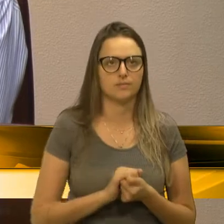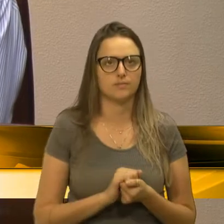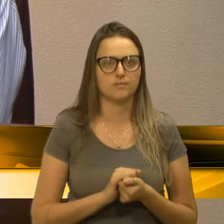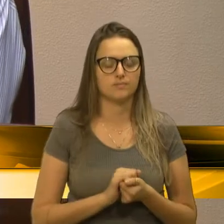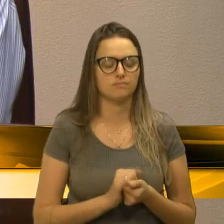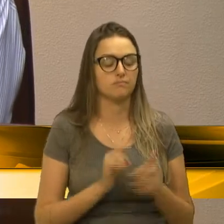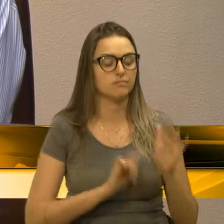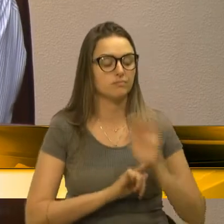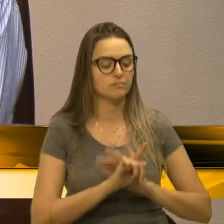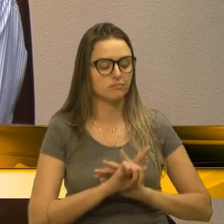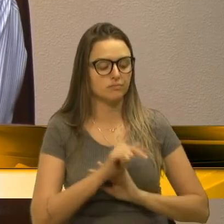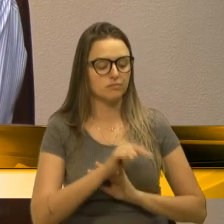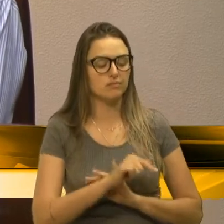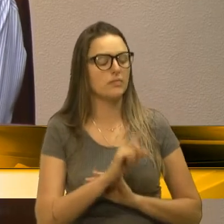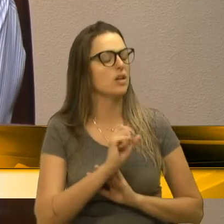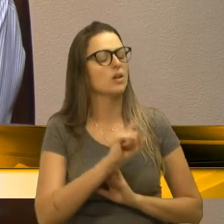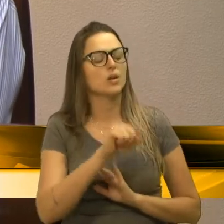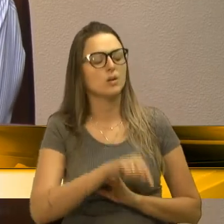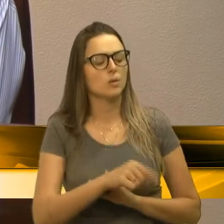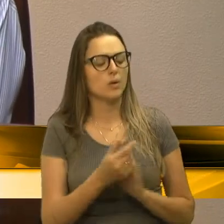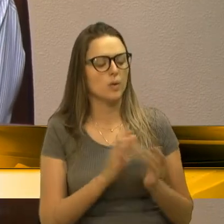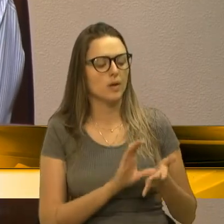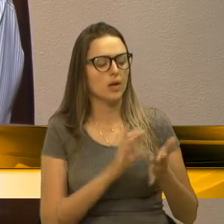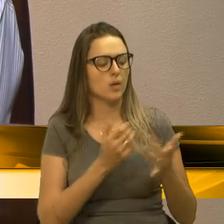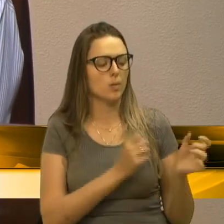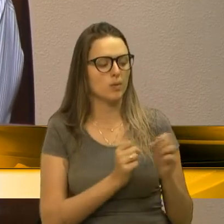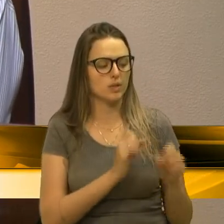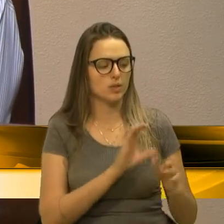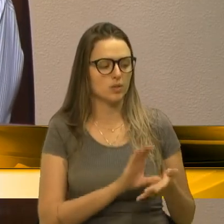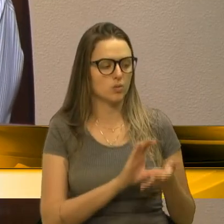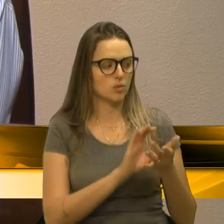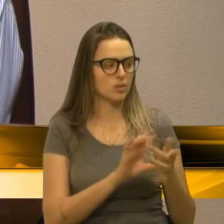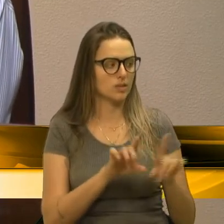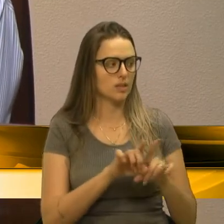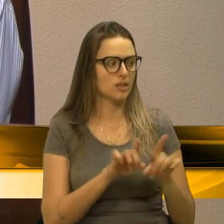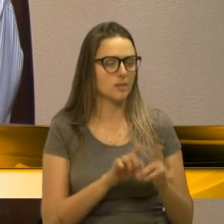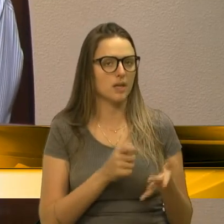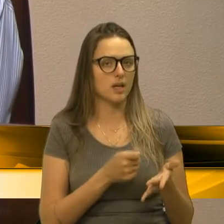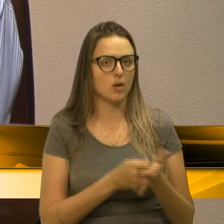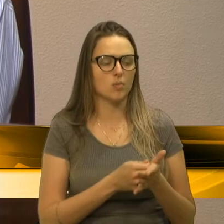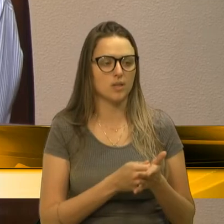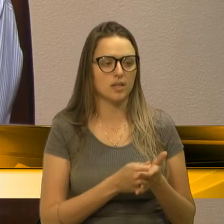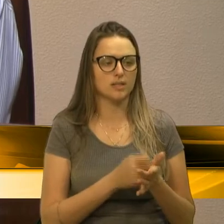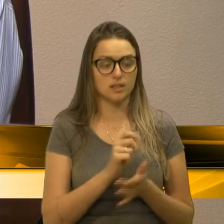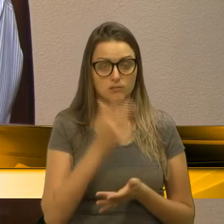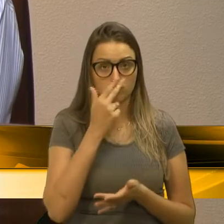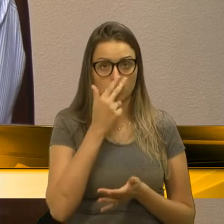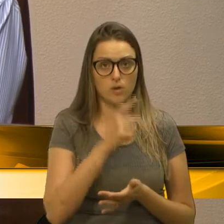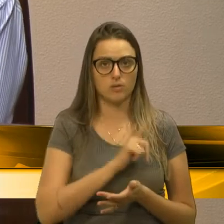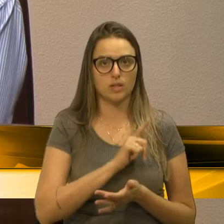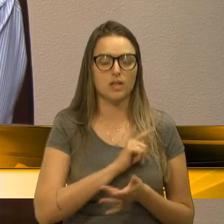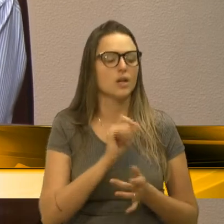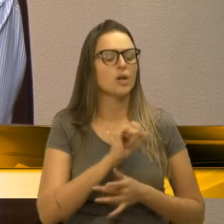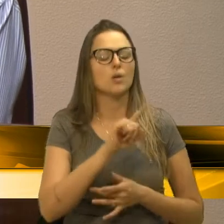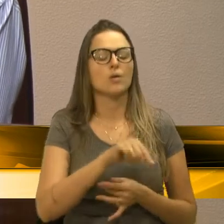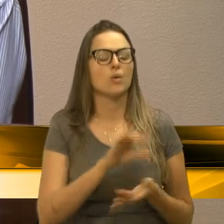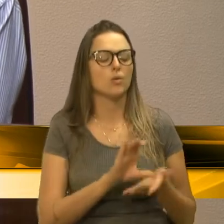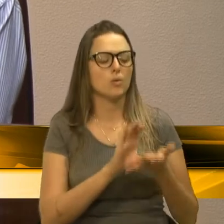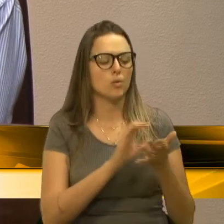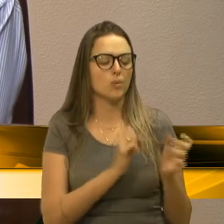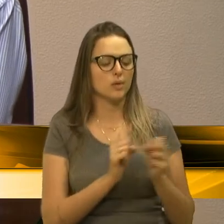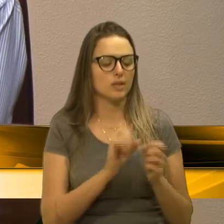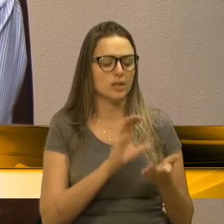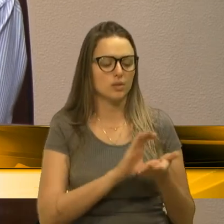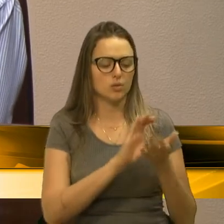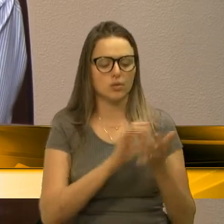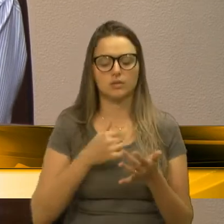Doutora Cássia, quais as atribuições do Conselho e os deveres da administração perante o mesmo? Que atribuições tem o Conselho Municipal de Saúde?